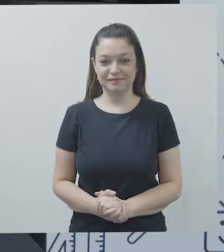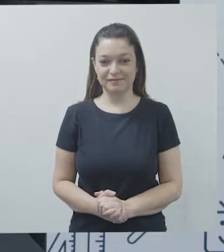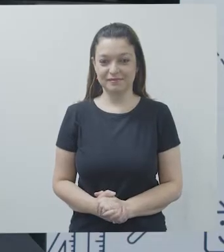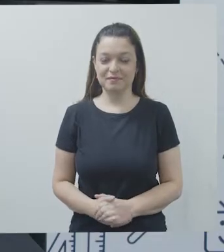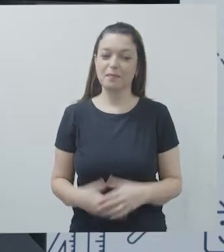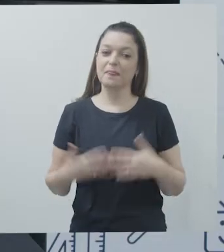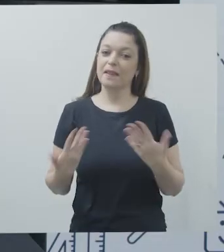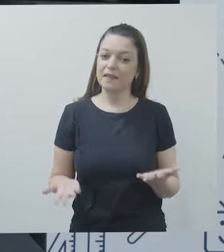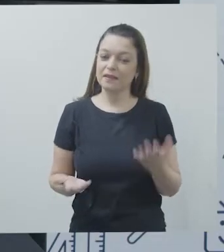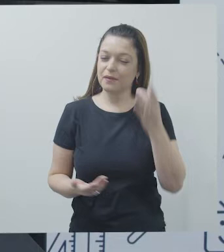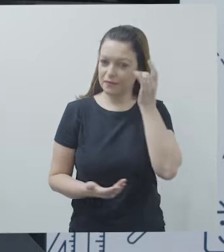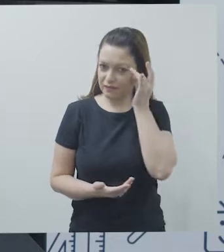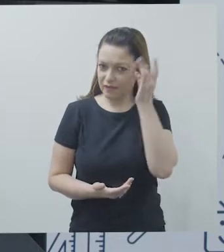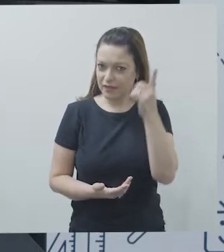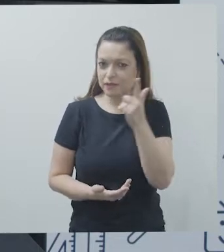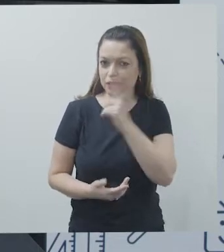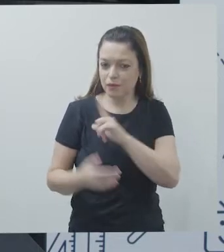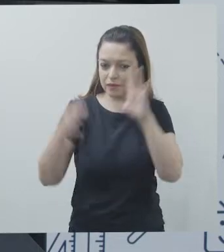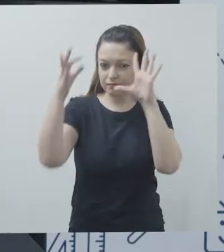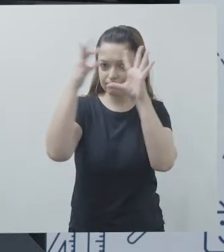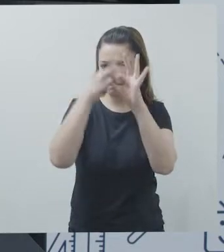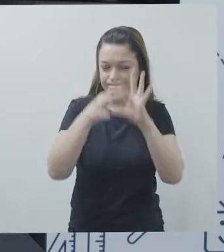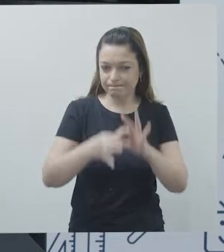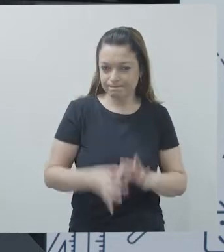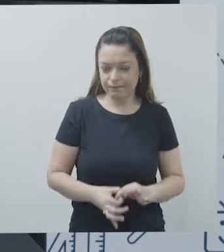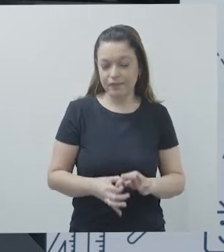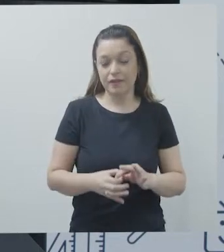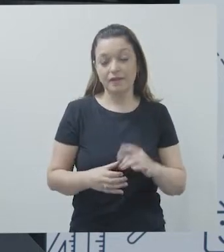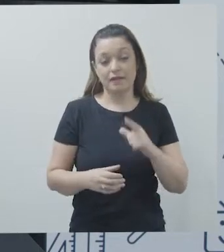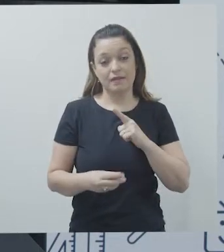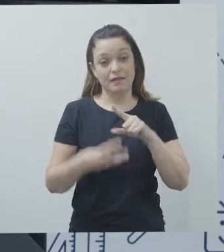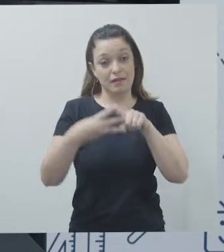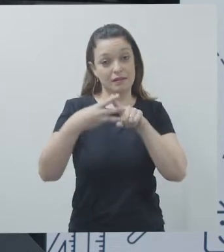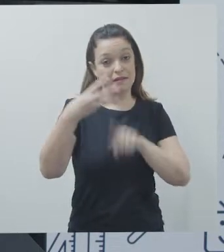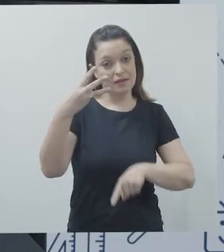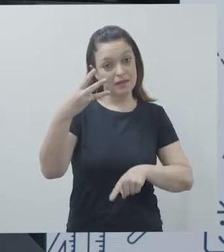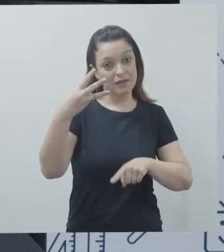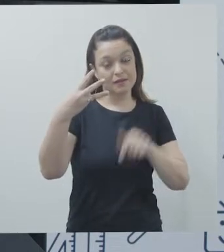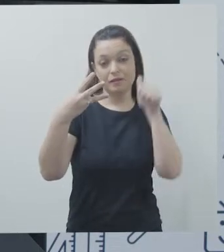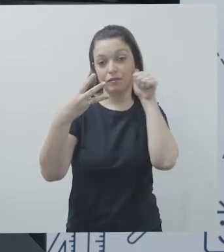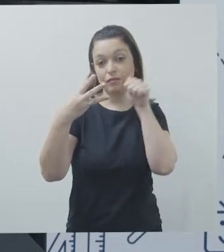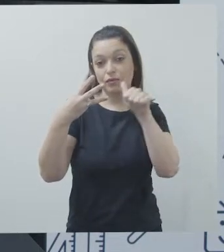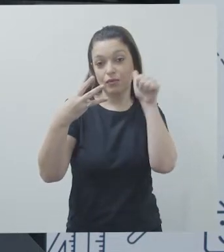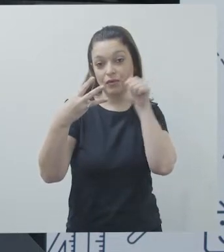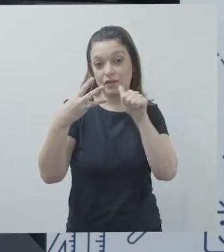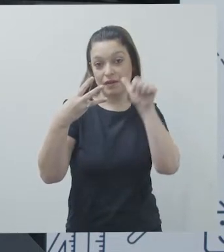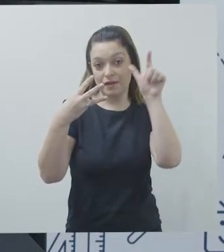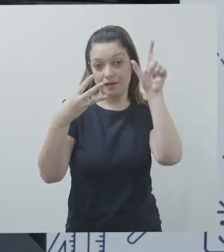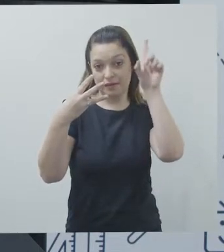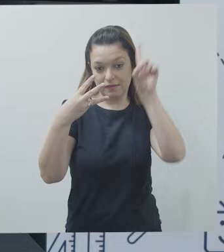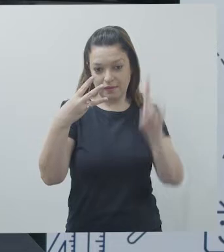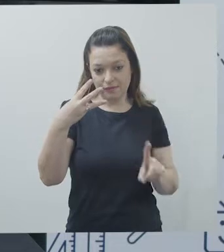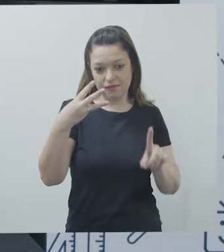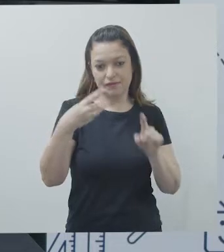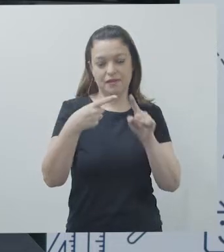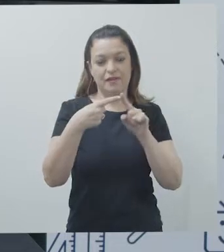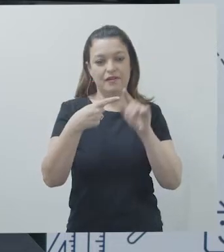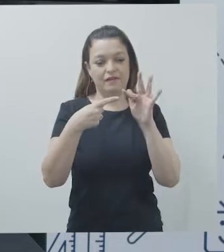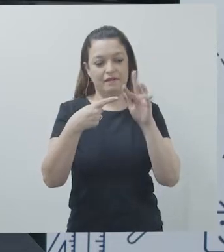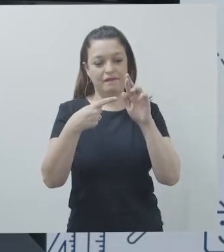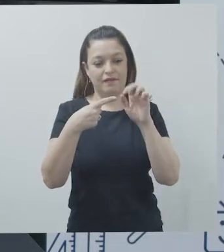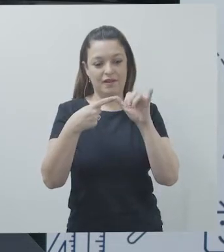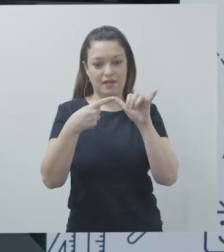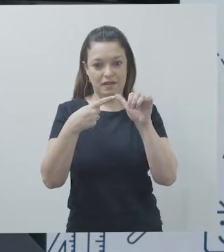Então, será que ficou fácil? Nós temos apenas três deusas. Então, nós temos ali Freia, Frigga